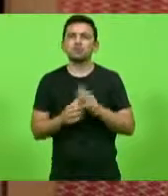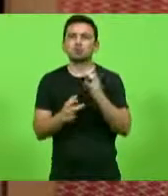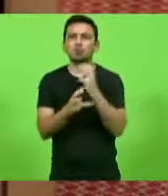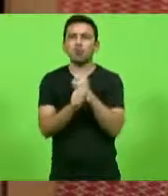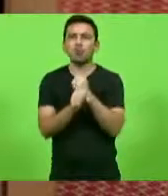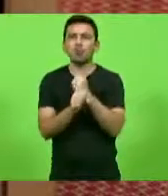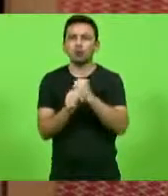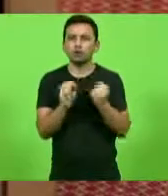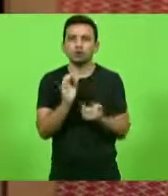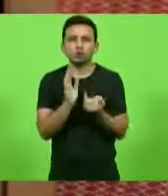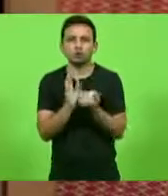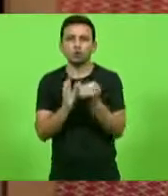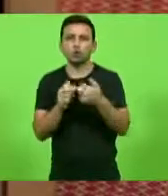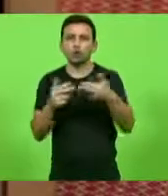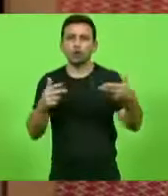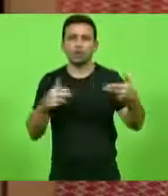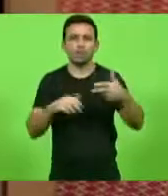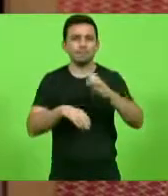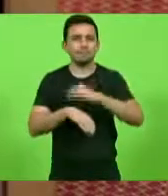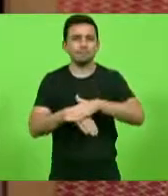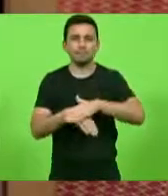correção, passaria ali de